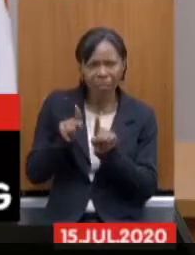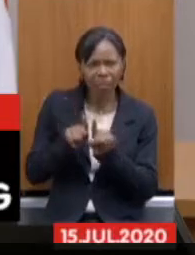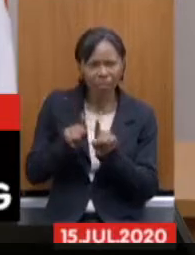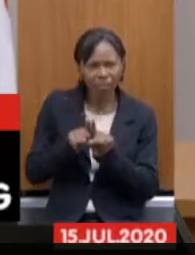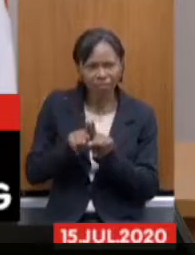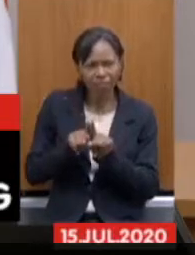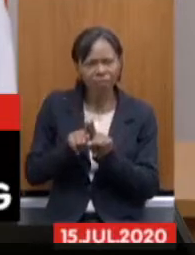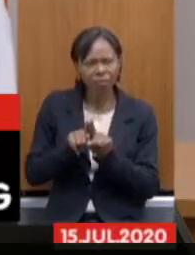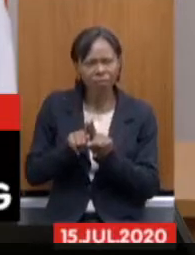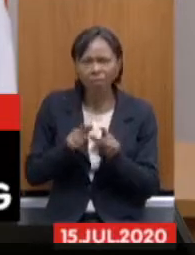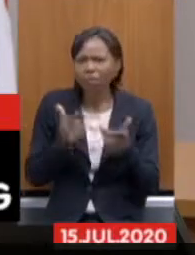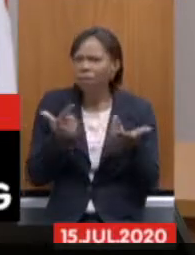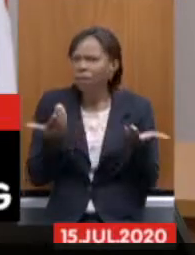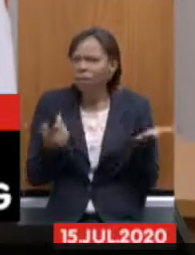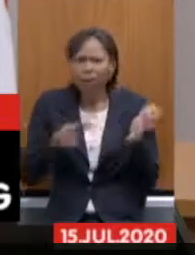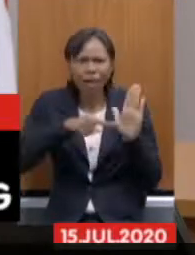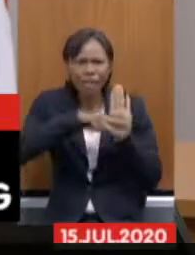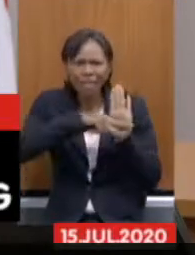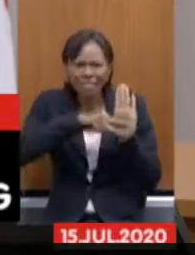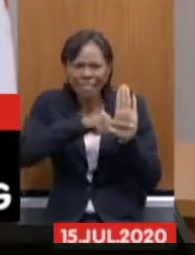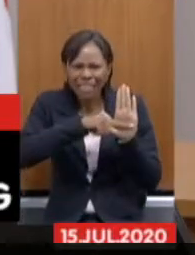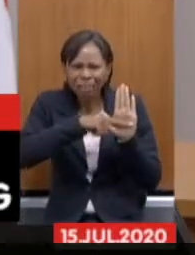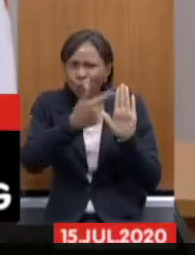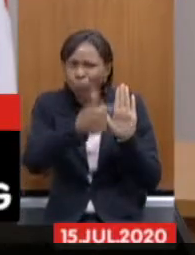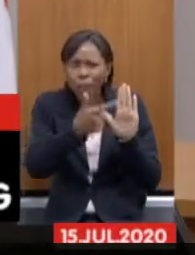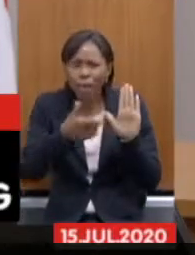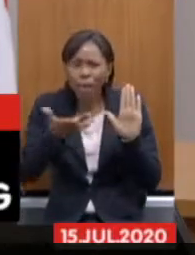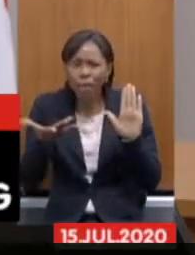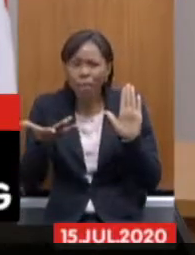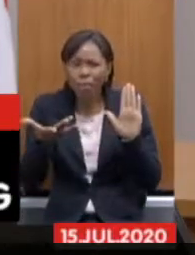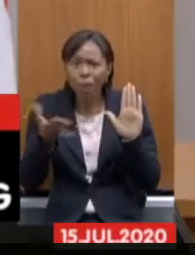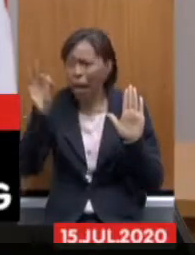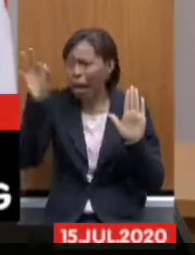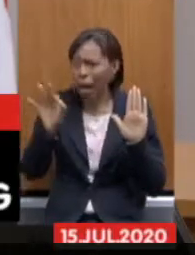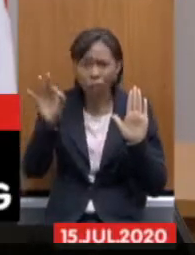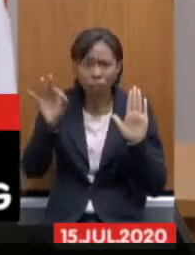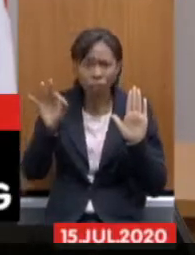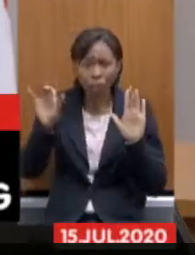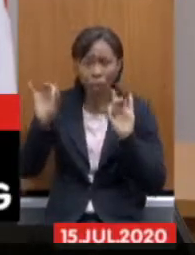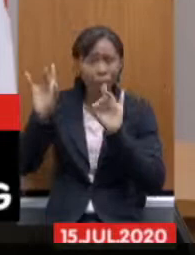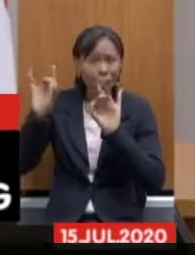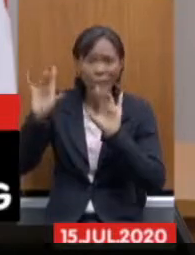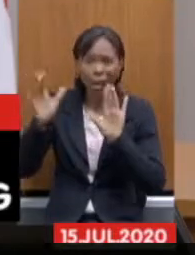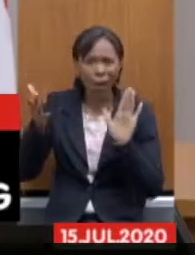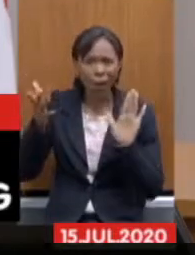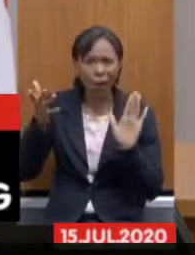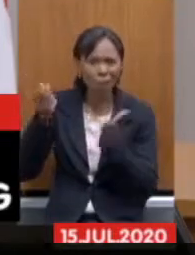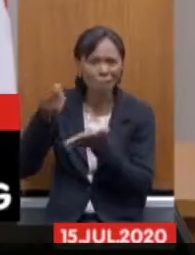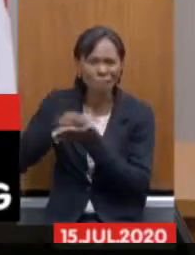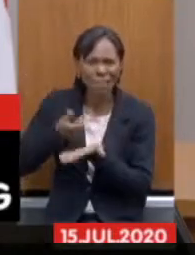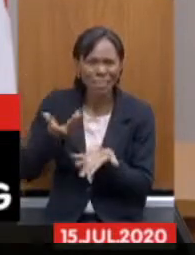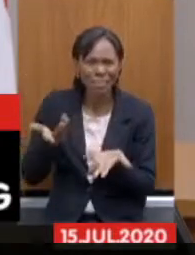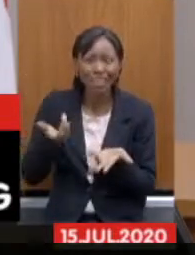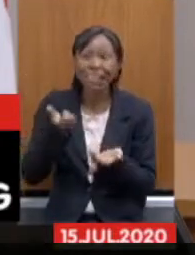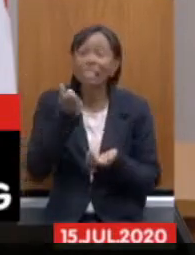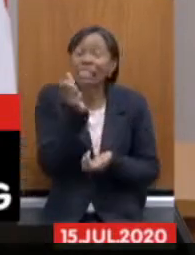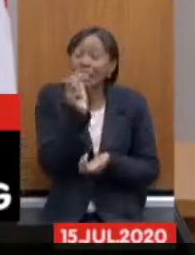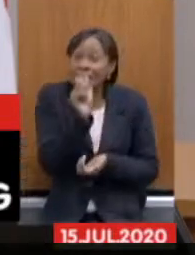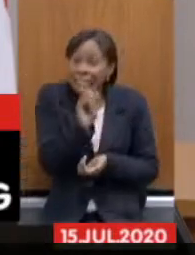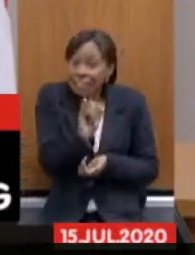e não adest para se cobrar ali contas ordinária mas se houvesse best